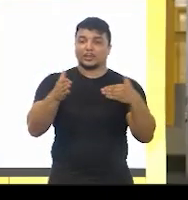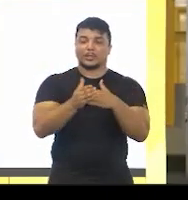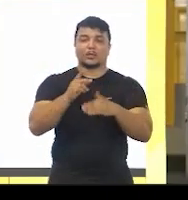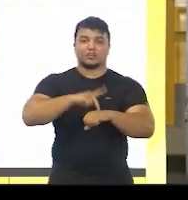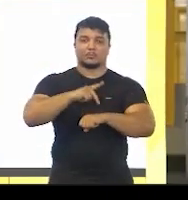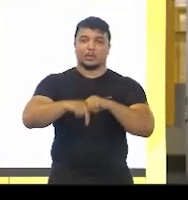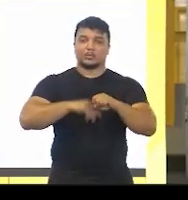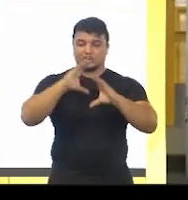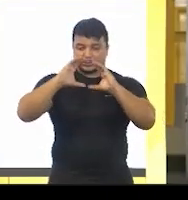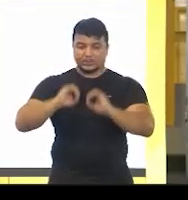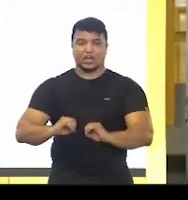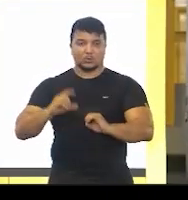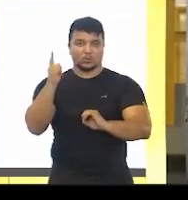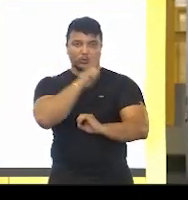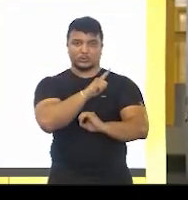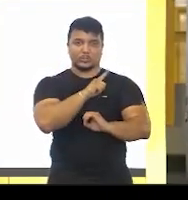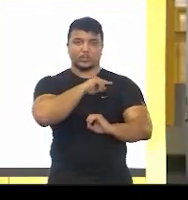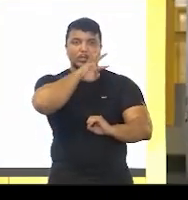chegar ao estágio 0.